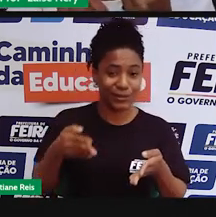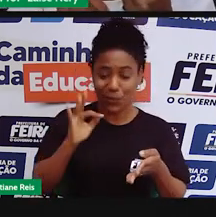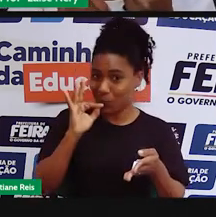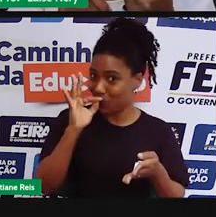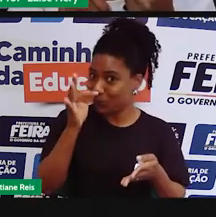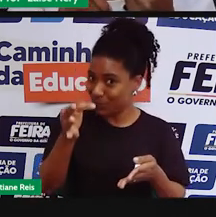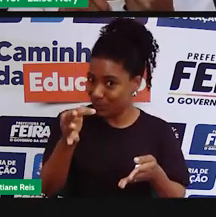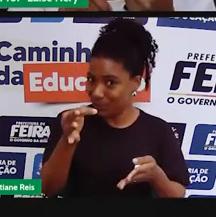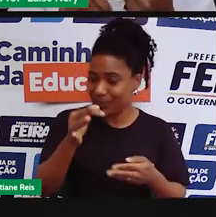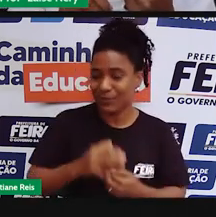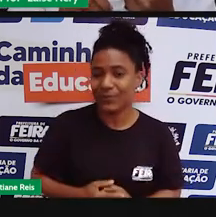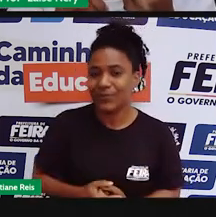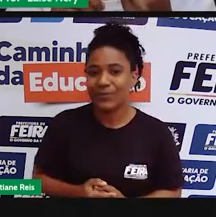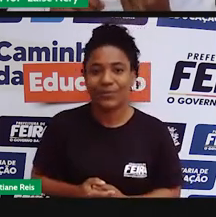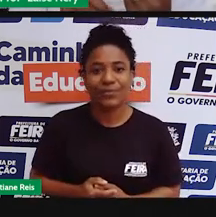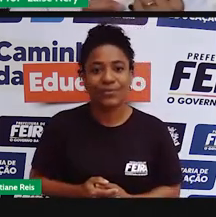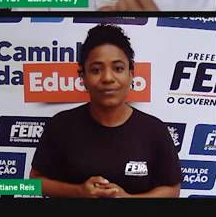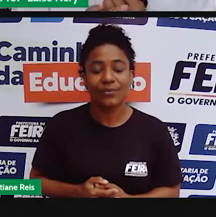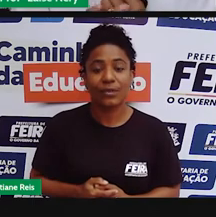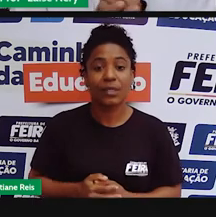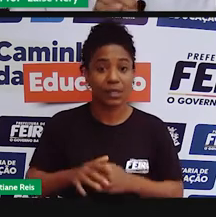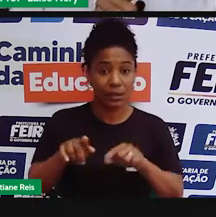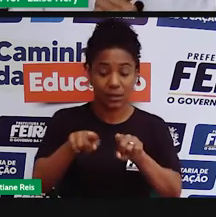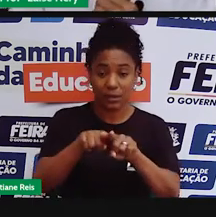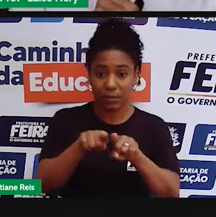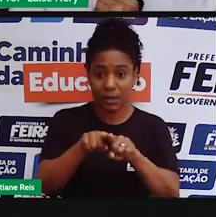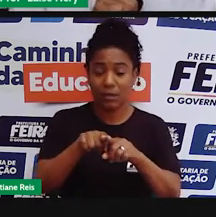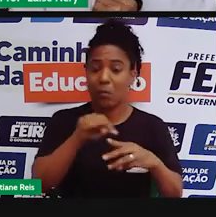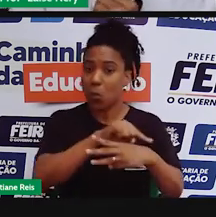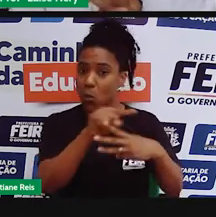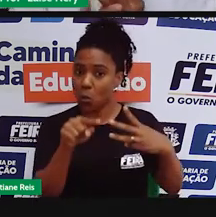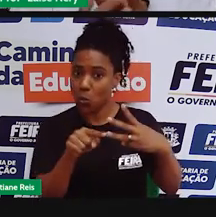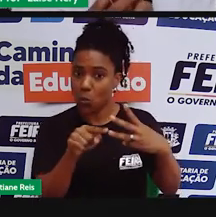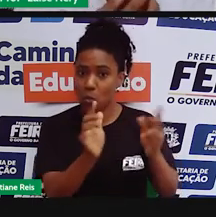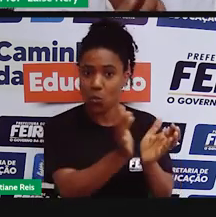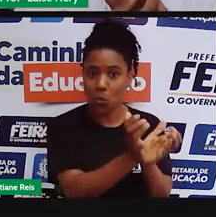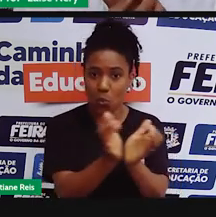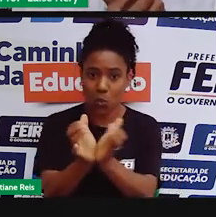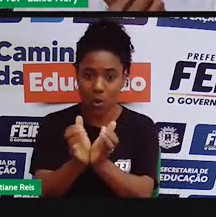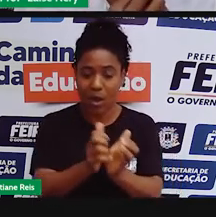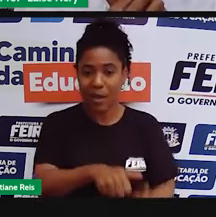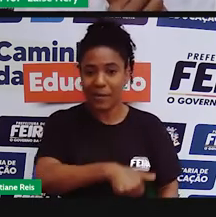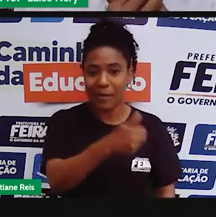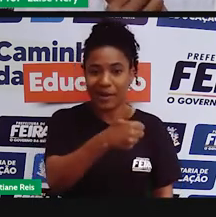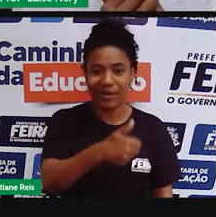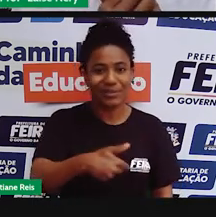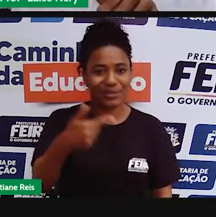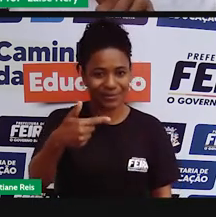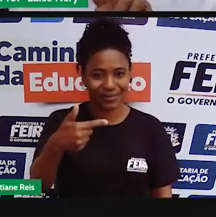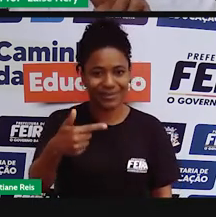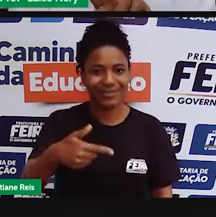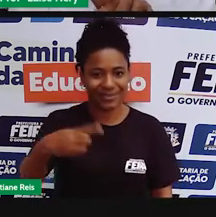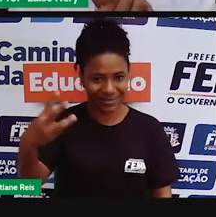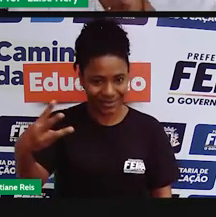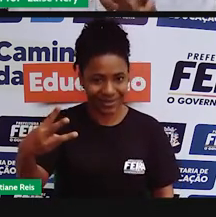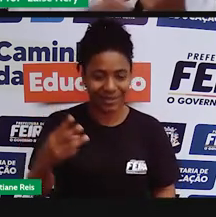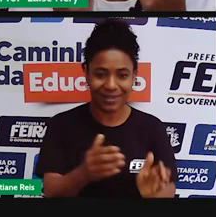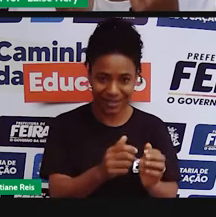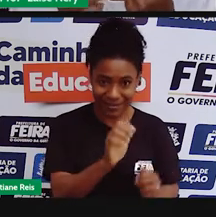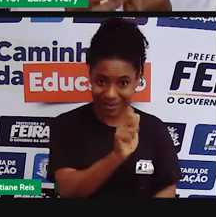futuro. E que eles podem ter três conjugações. Primeira conjugação terminada em